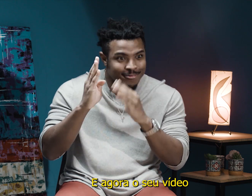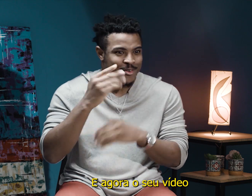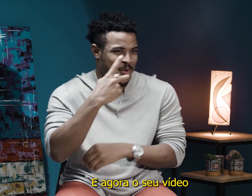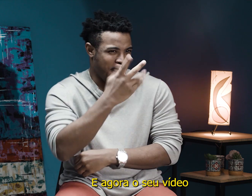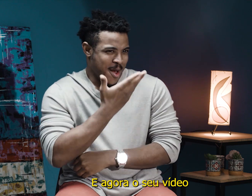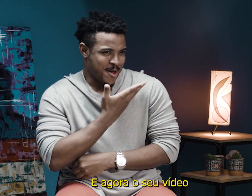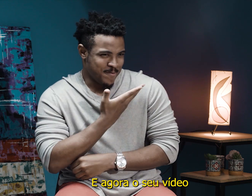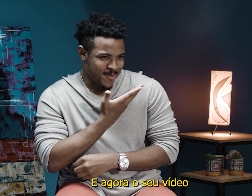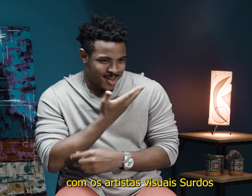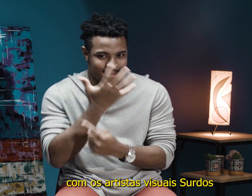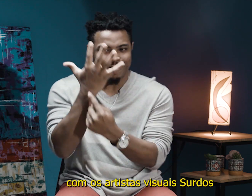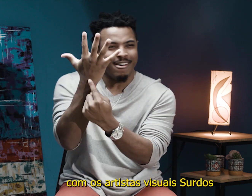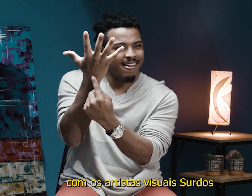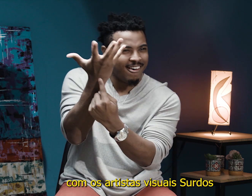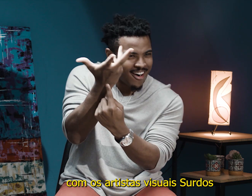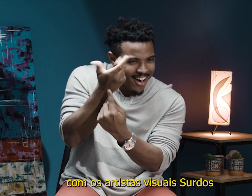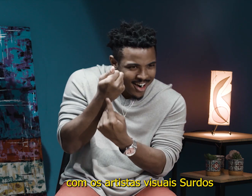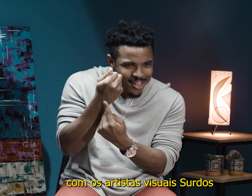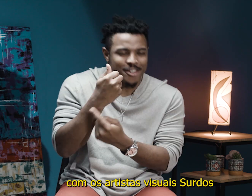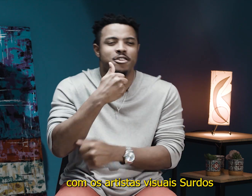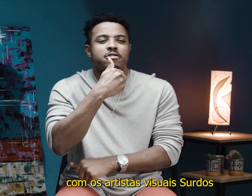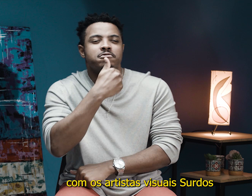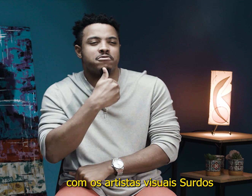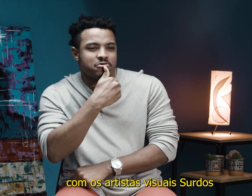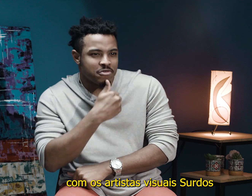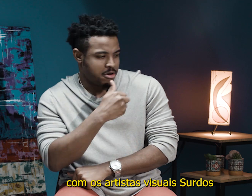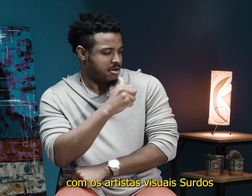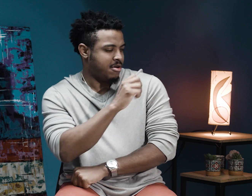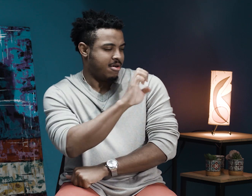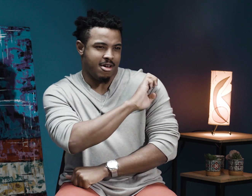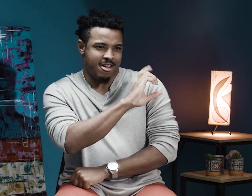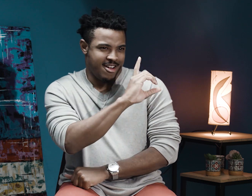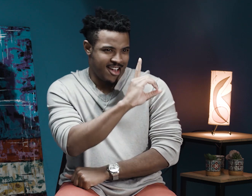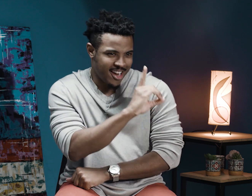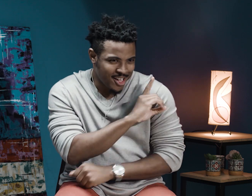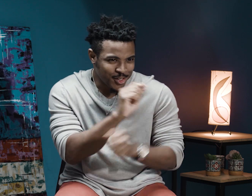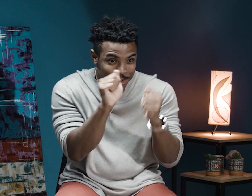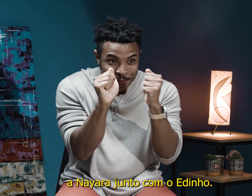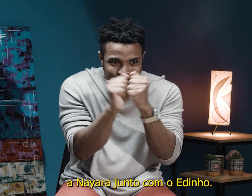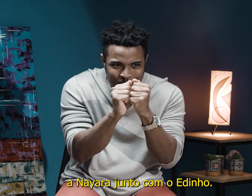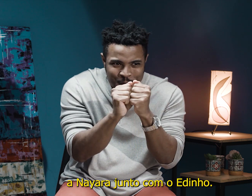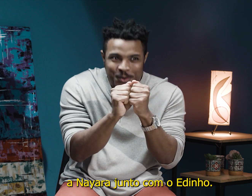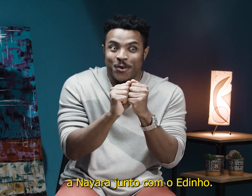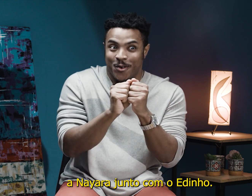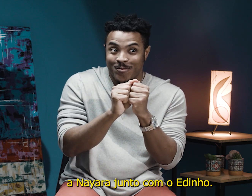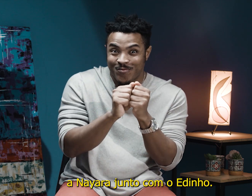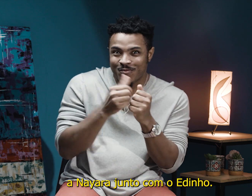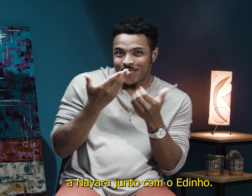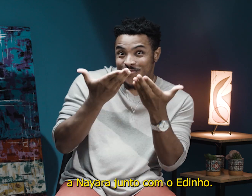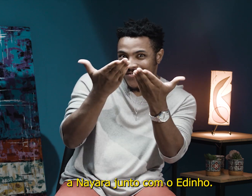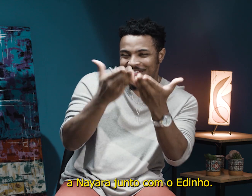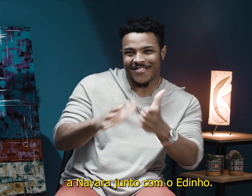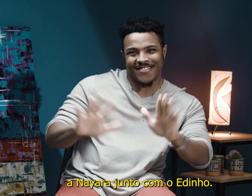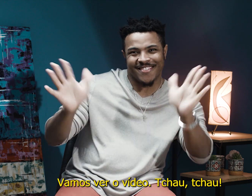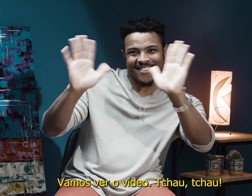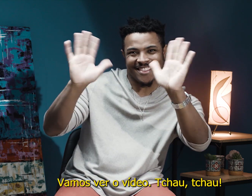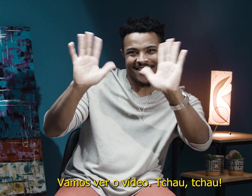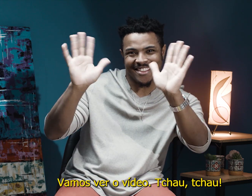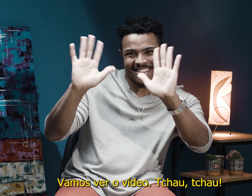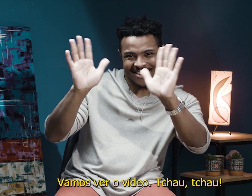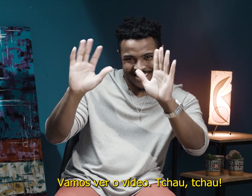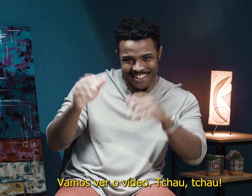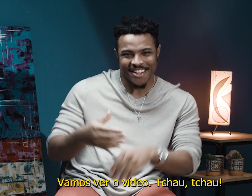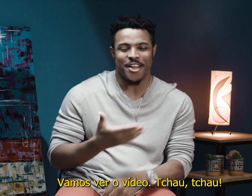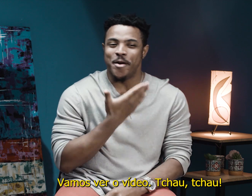E agora, o seu vídeo com os artistas visuais surdos, a Nayara junto com o Edinho. Vamos